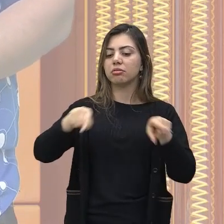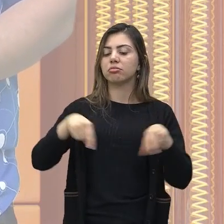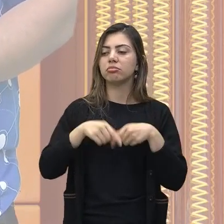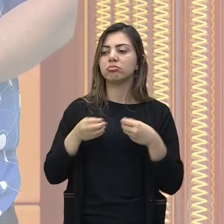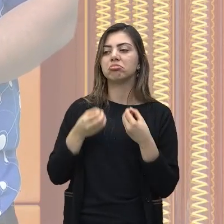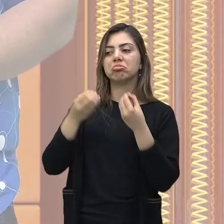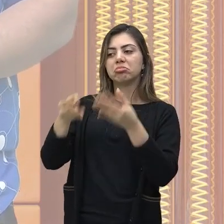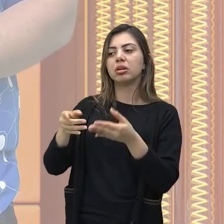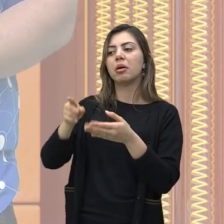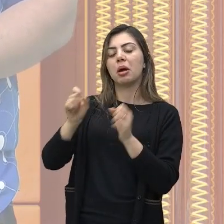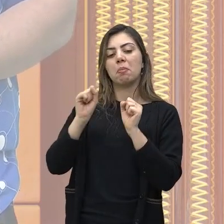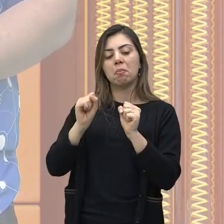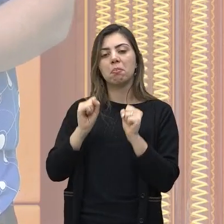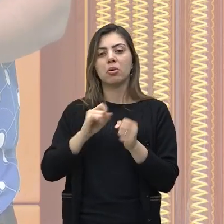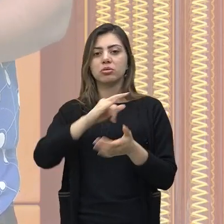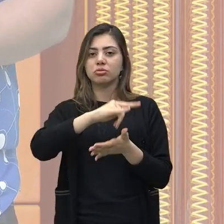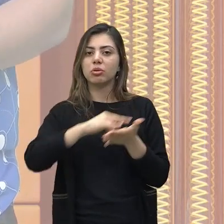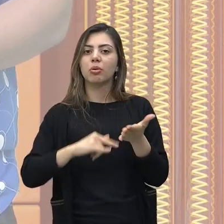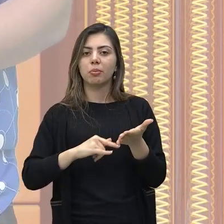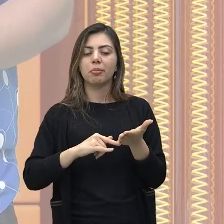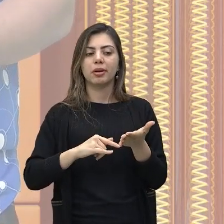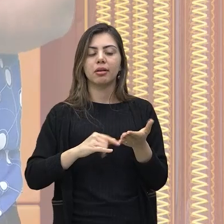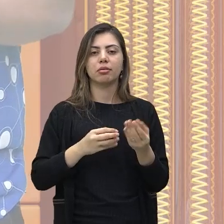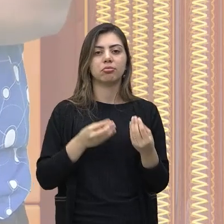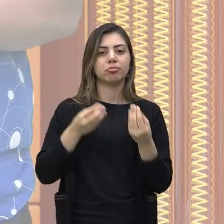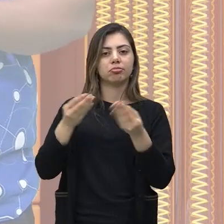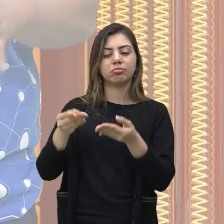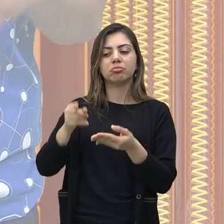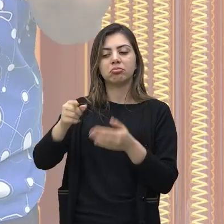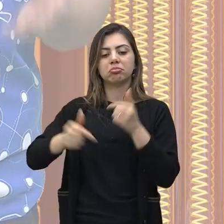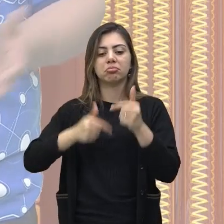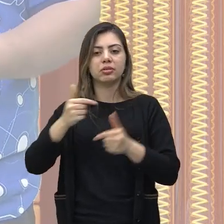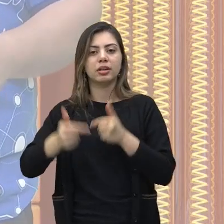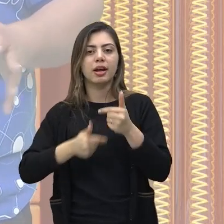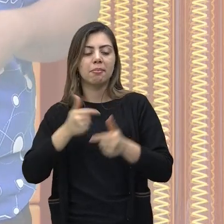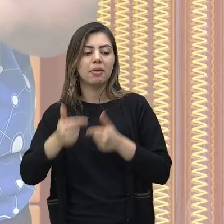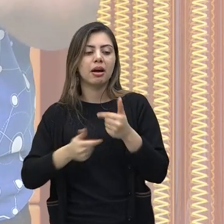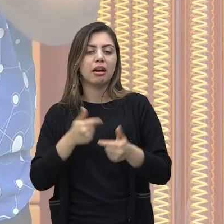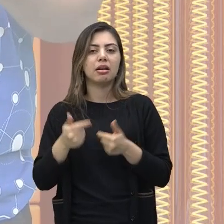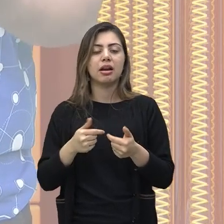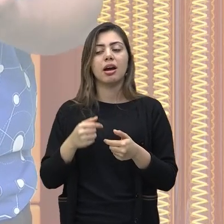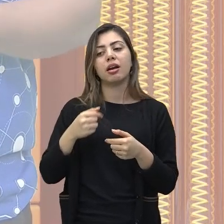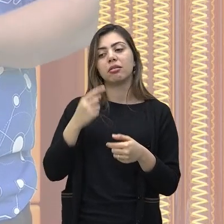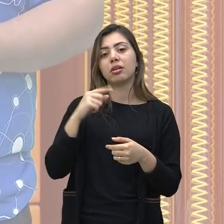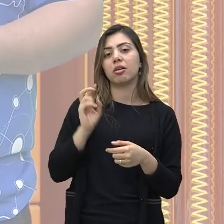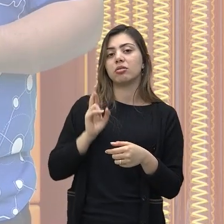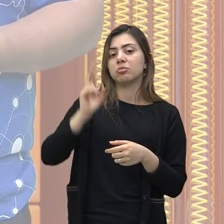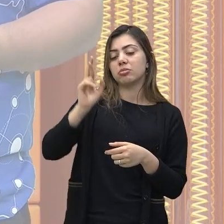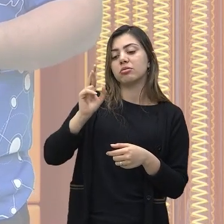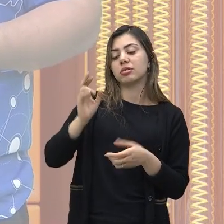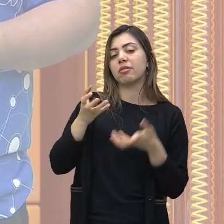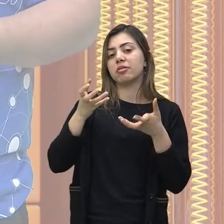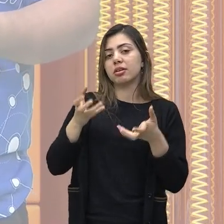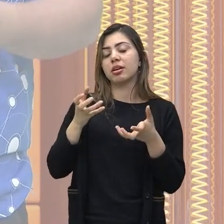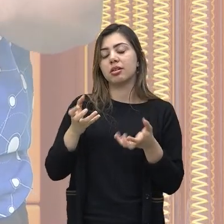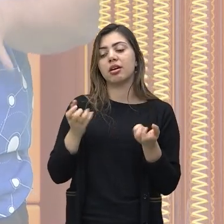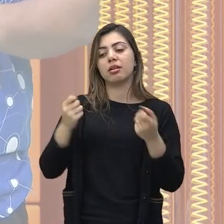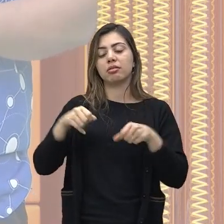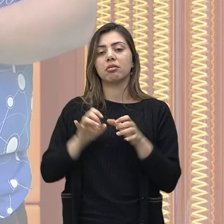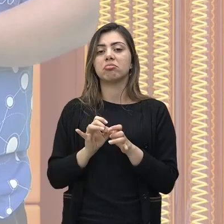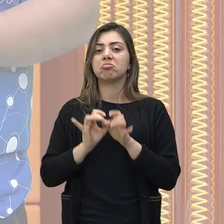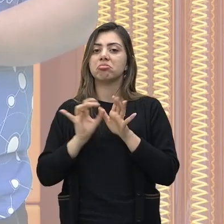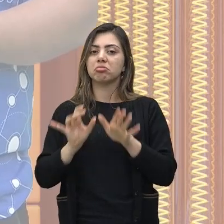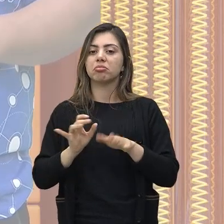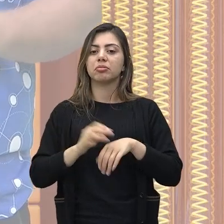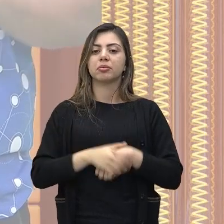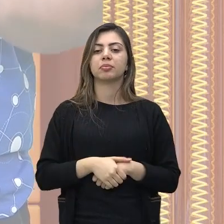a pessoa podia pegar essa carta de concessão, essas sesmarias, e trabalhar na terra até quando ele quisesse, ou até quando o capitão donatário ali